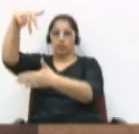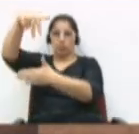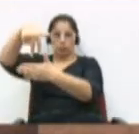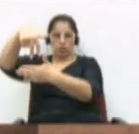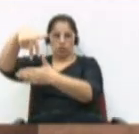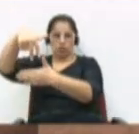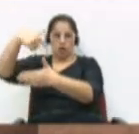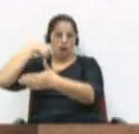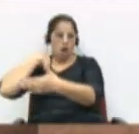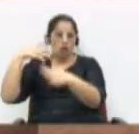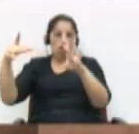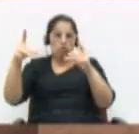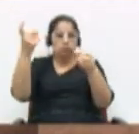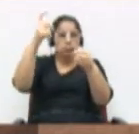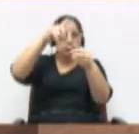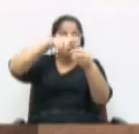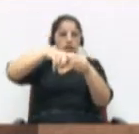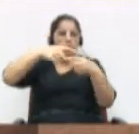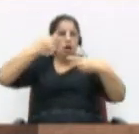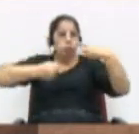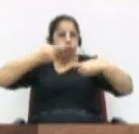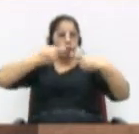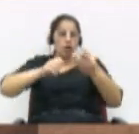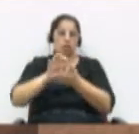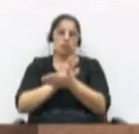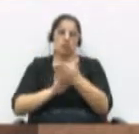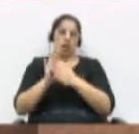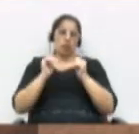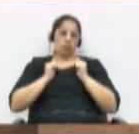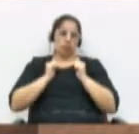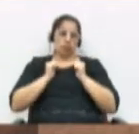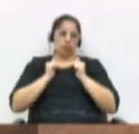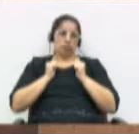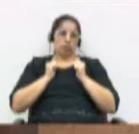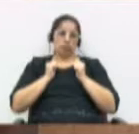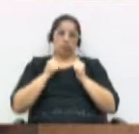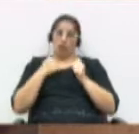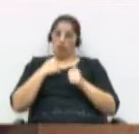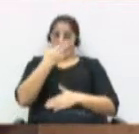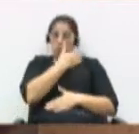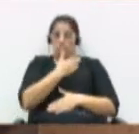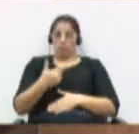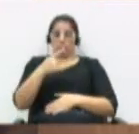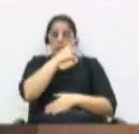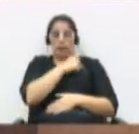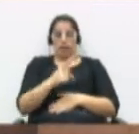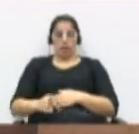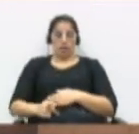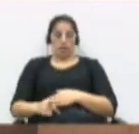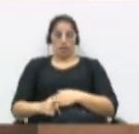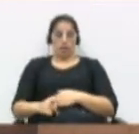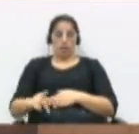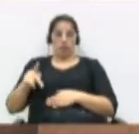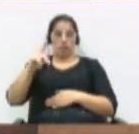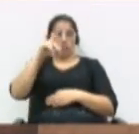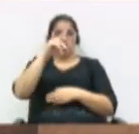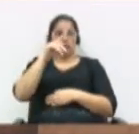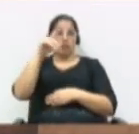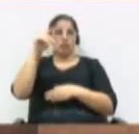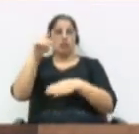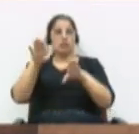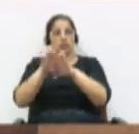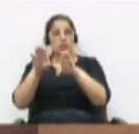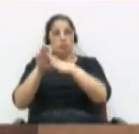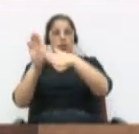cunho político. Eu não faço política. Eu sou presidente da Coabitare e sou empresário, nada mais. Nada mais. Eu